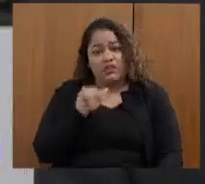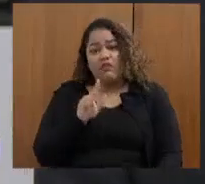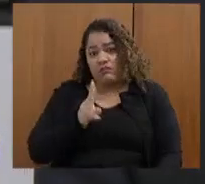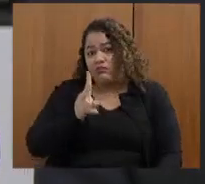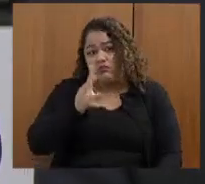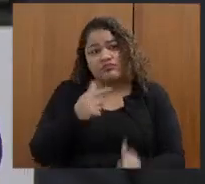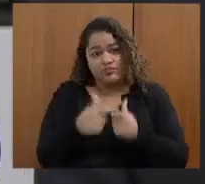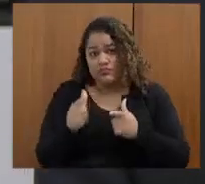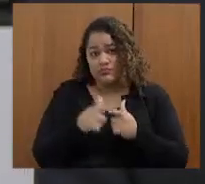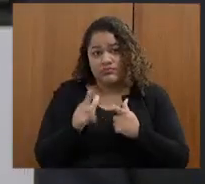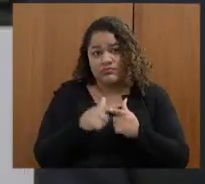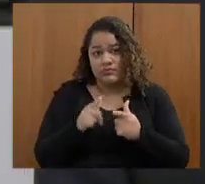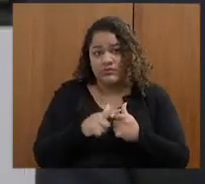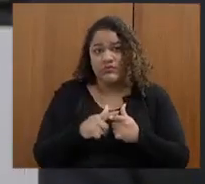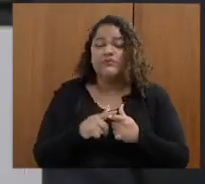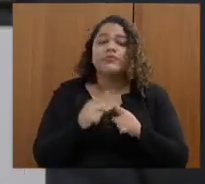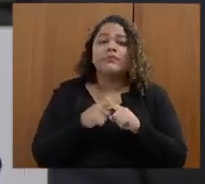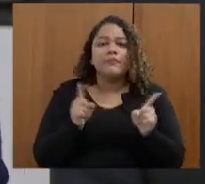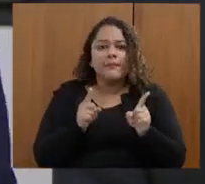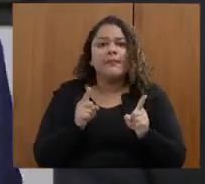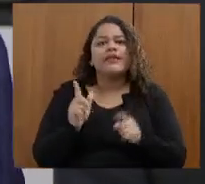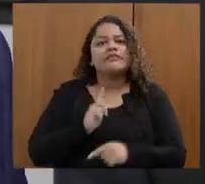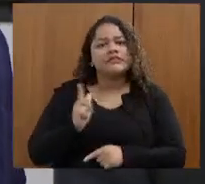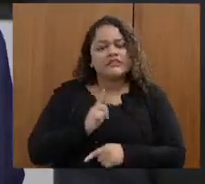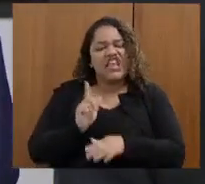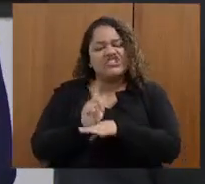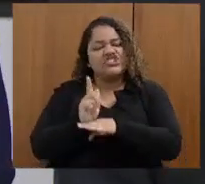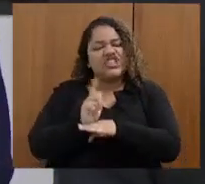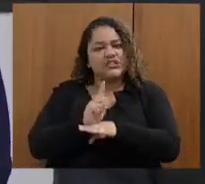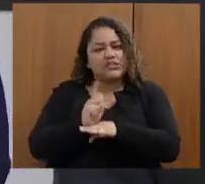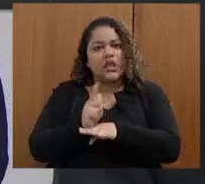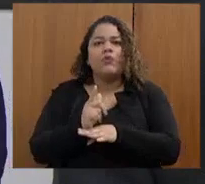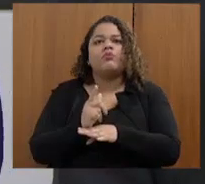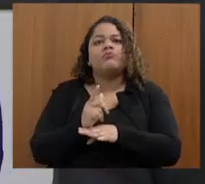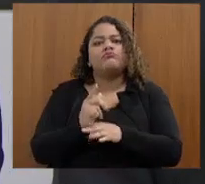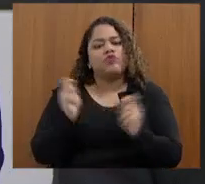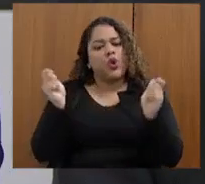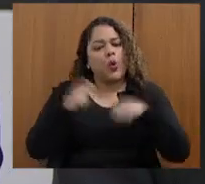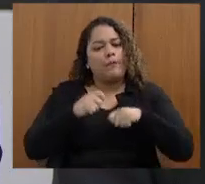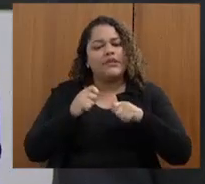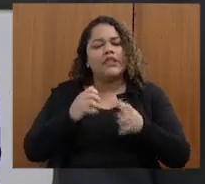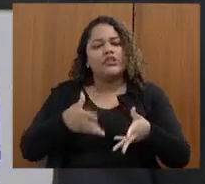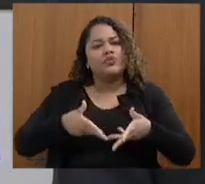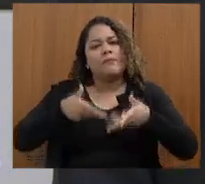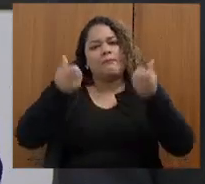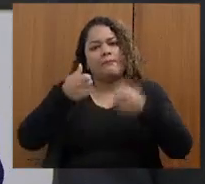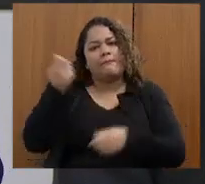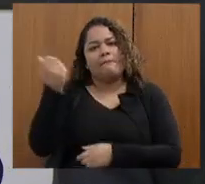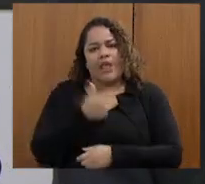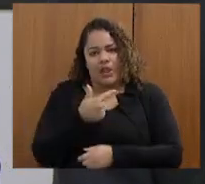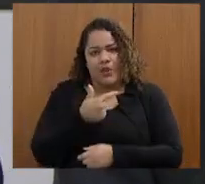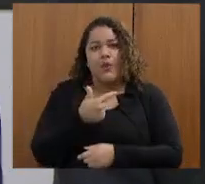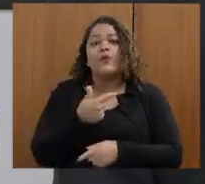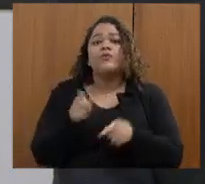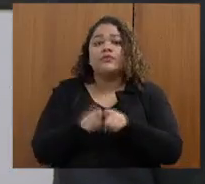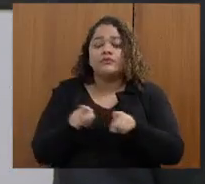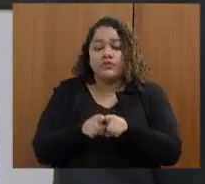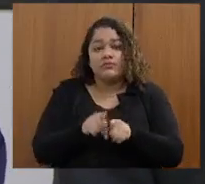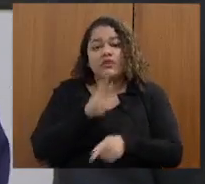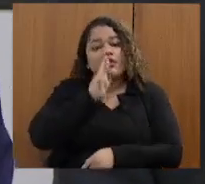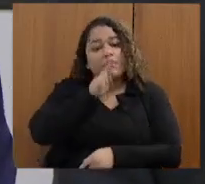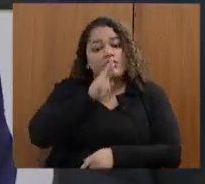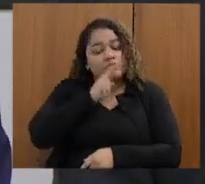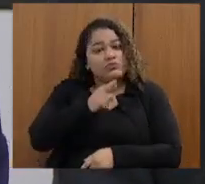tendo mas nós podemos dizer que tem uma gestão muito mais competente e que tem feito resultados impressionante